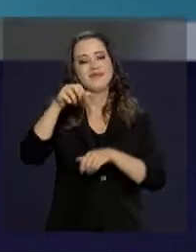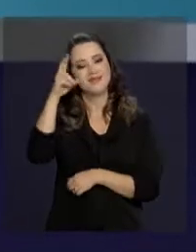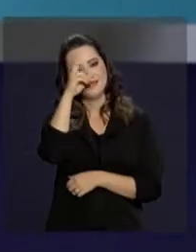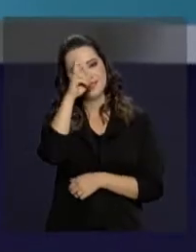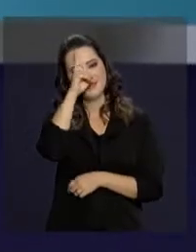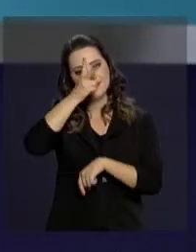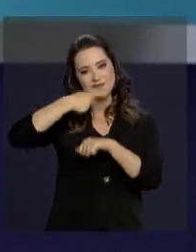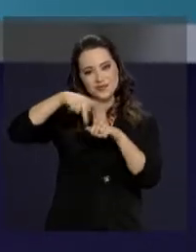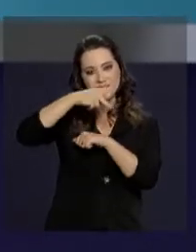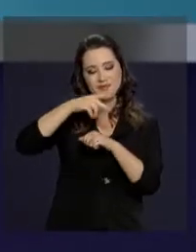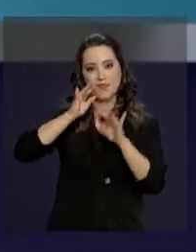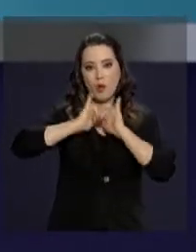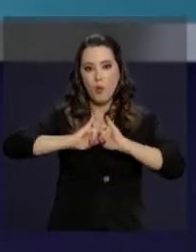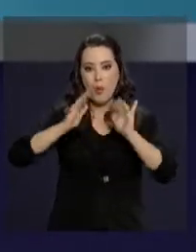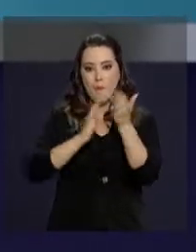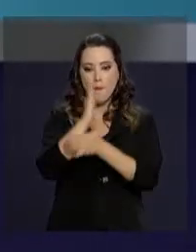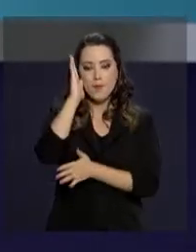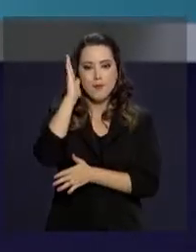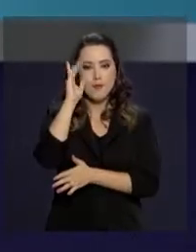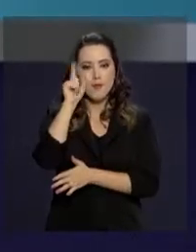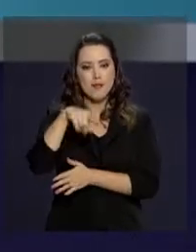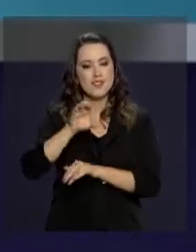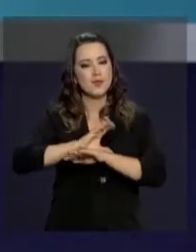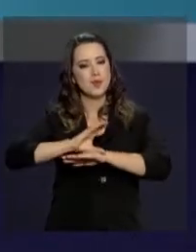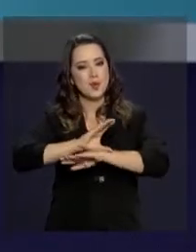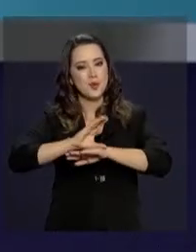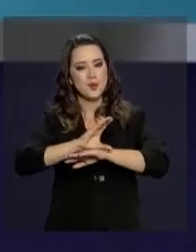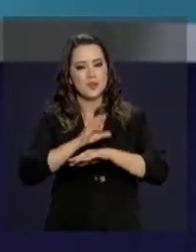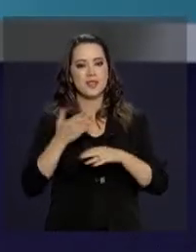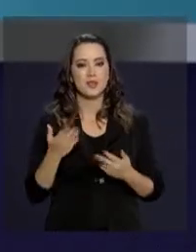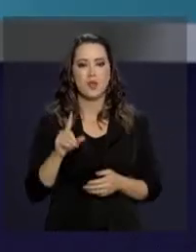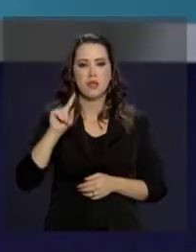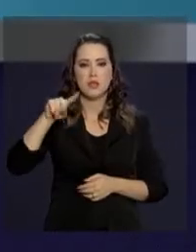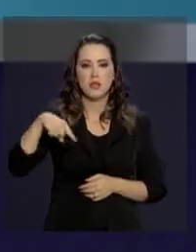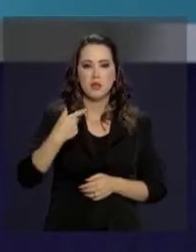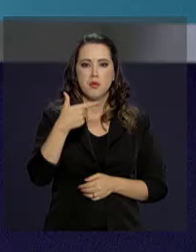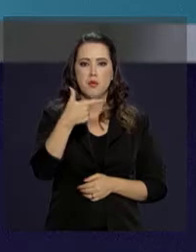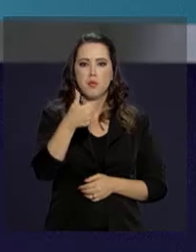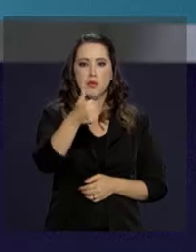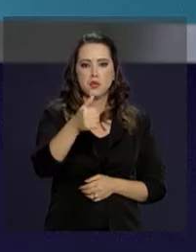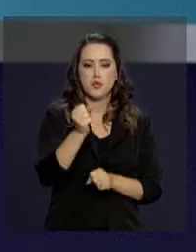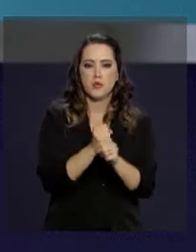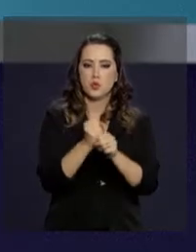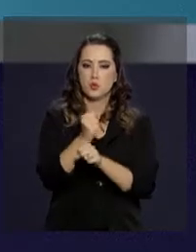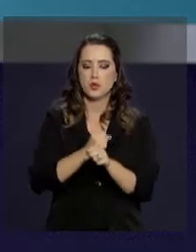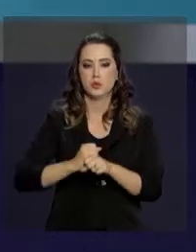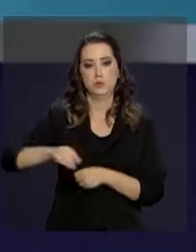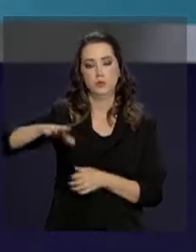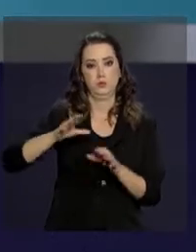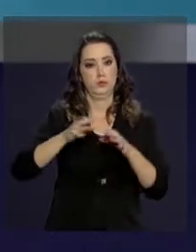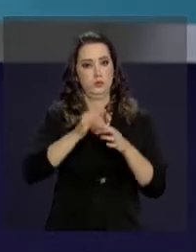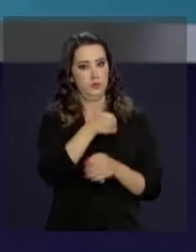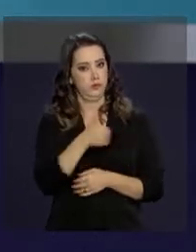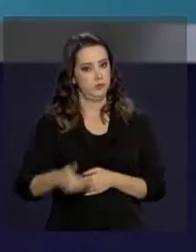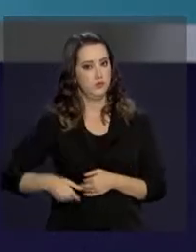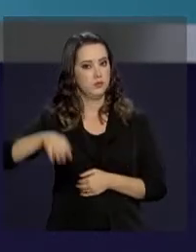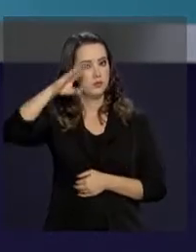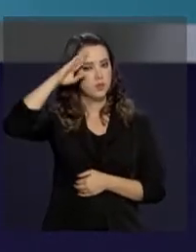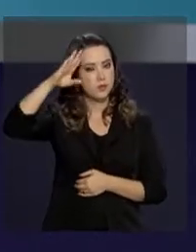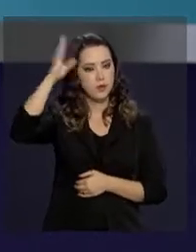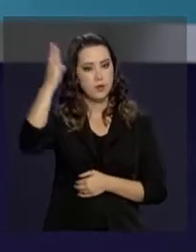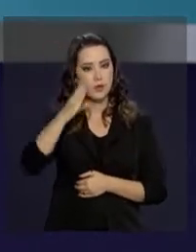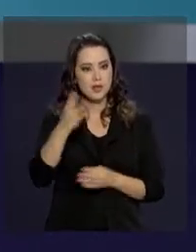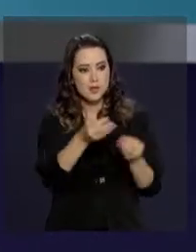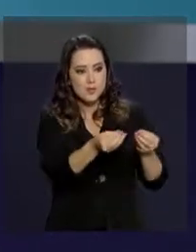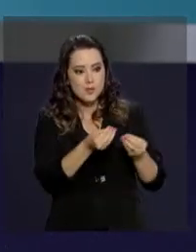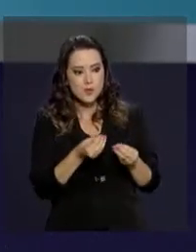história do país com a promulgação da Constituição Brasileira. Depois de 21 anos de regime militar, o Brasil recebia um documento